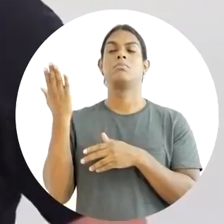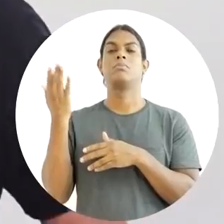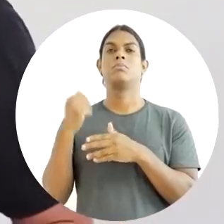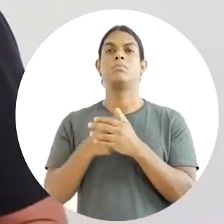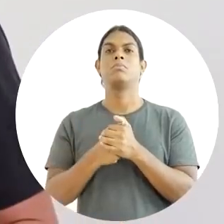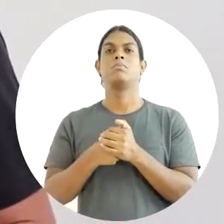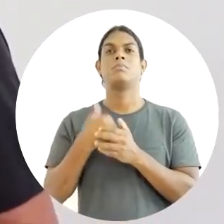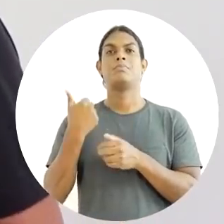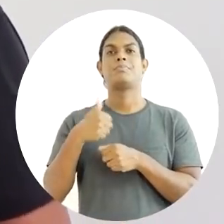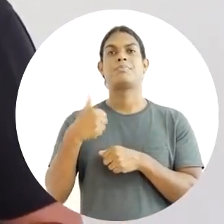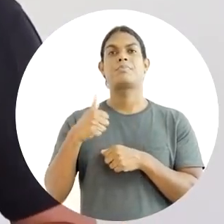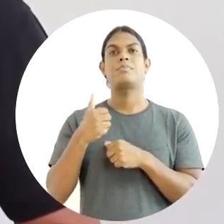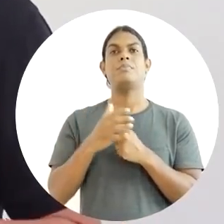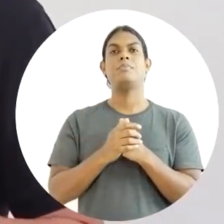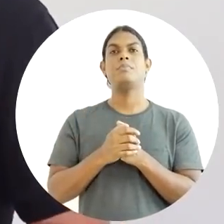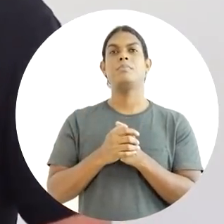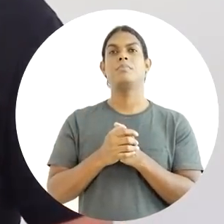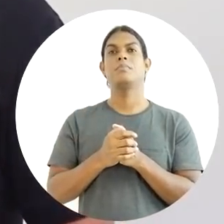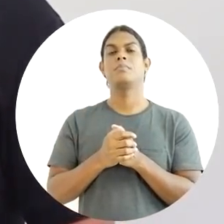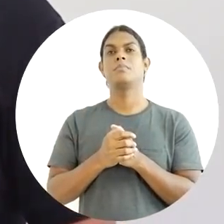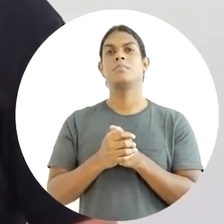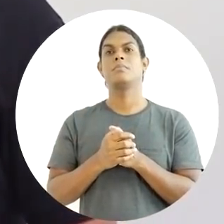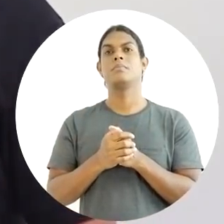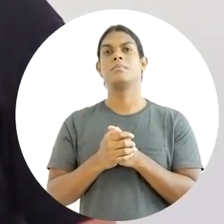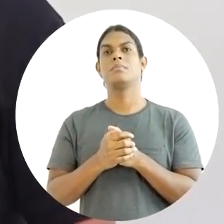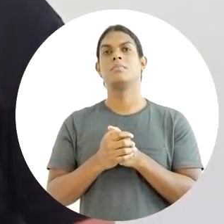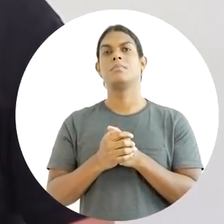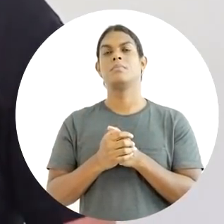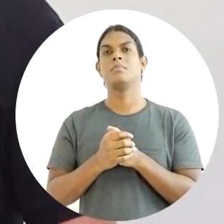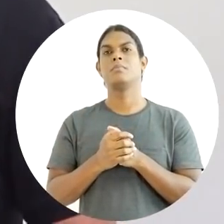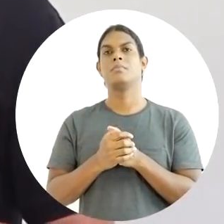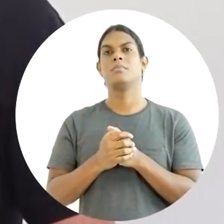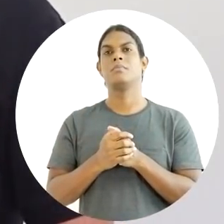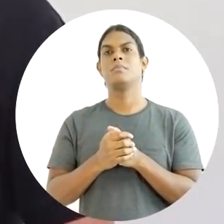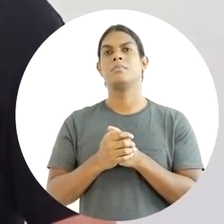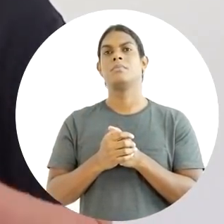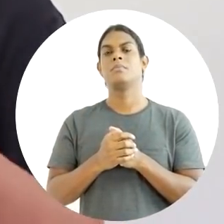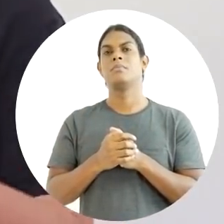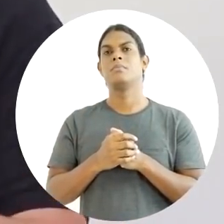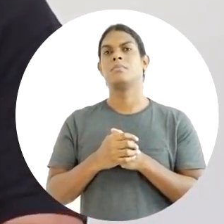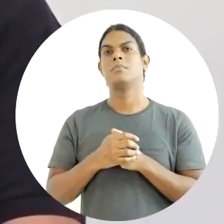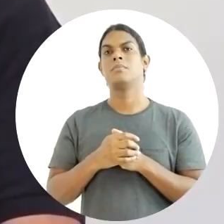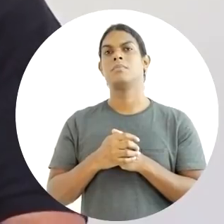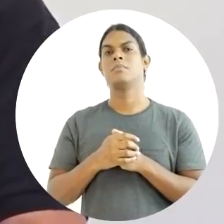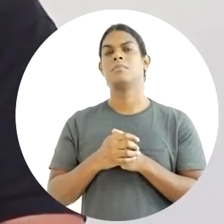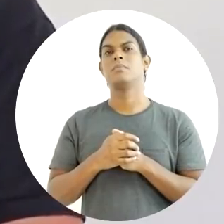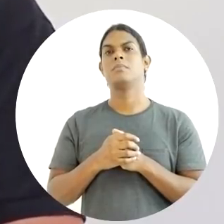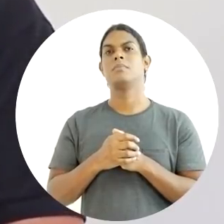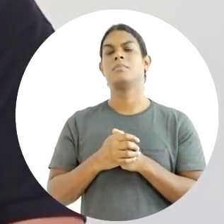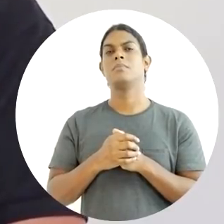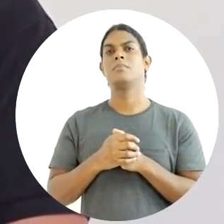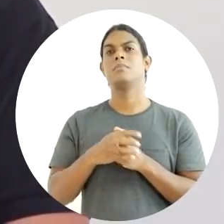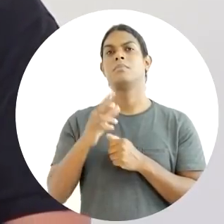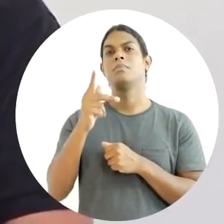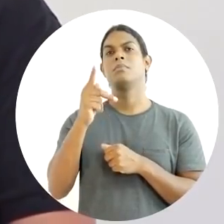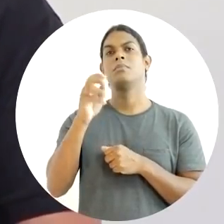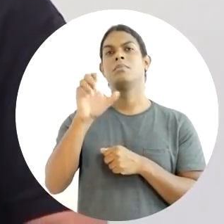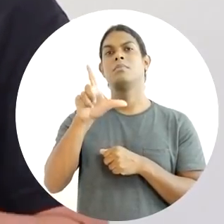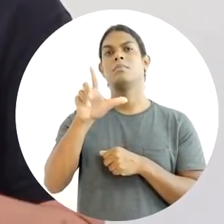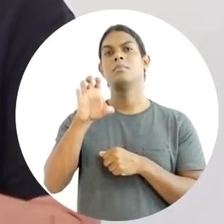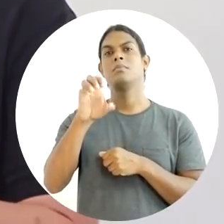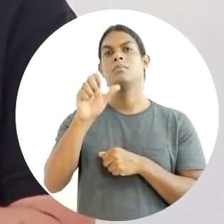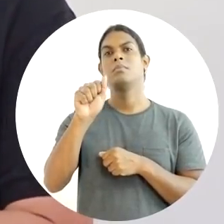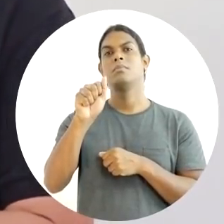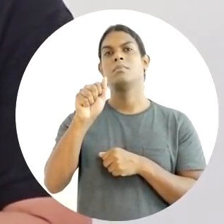dizendo aqui, please wake me up, né? Esse wake me up, wake up,